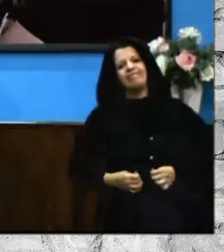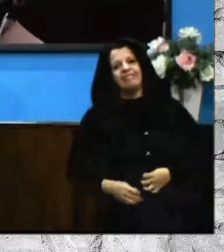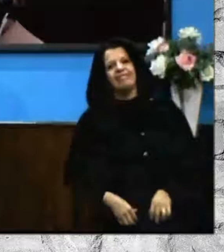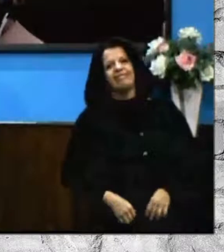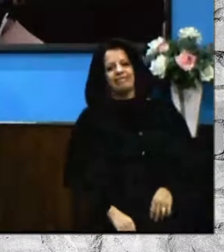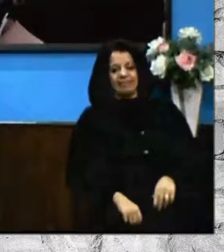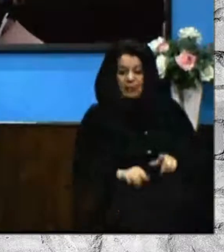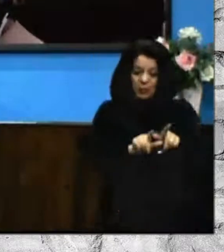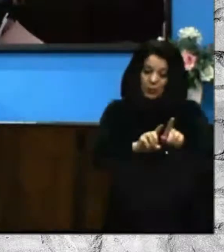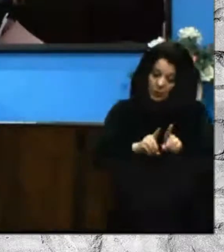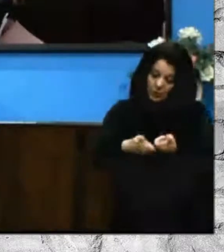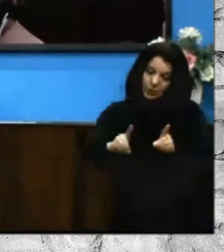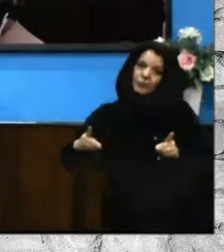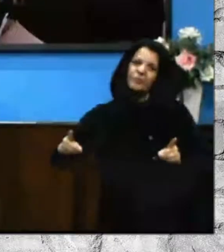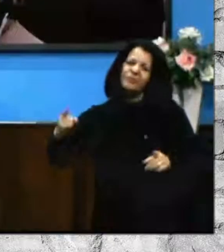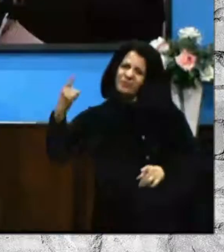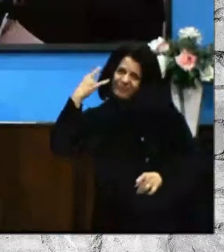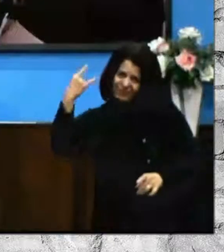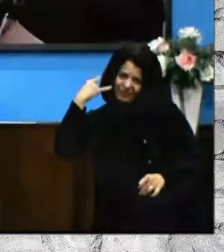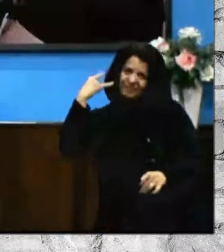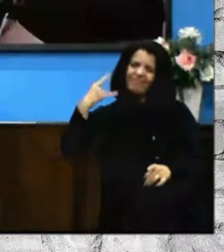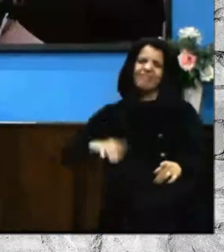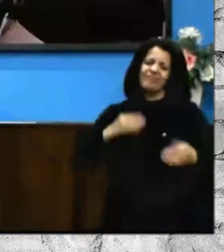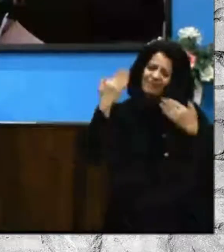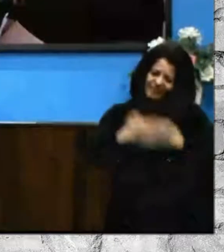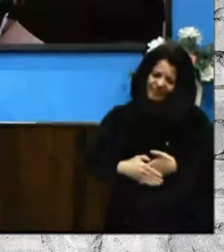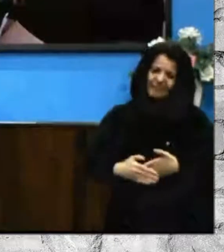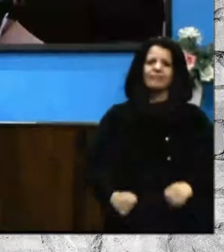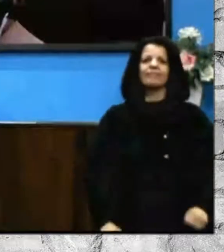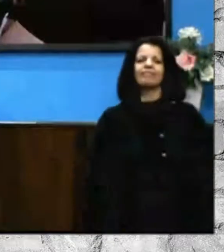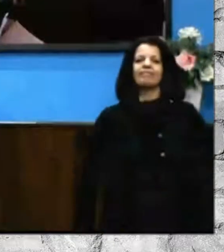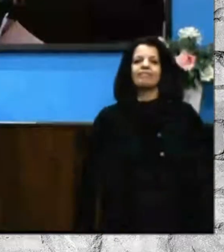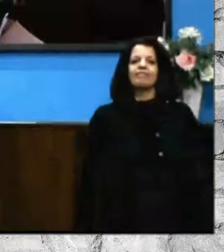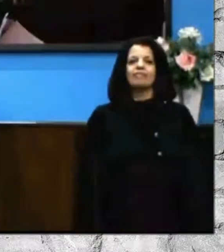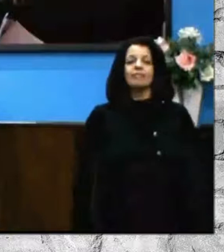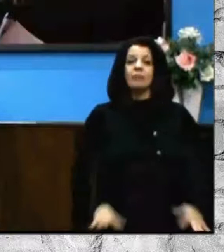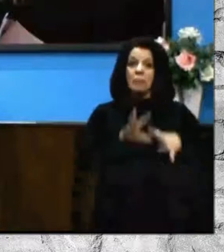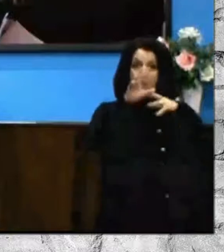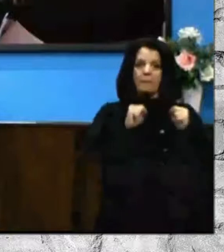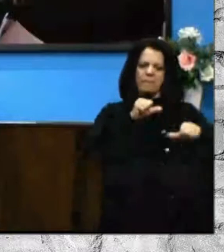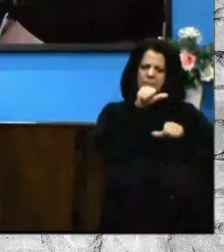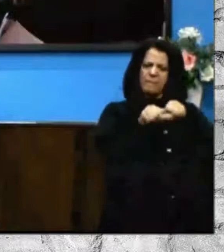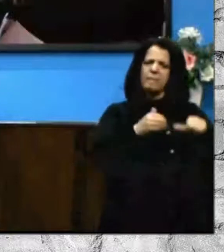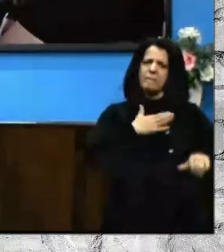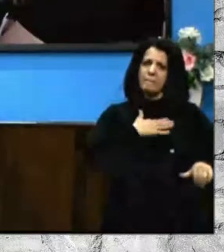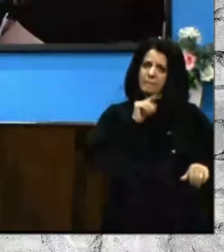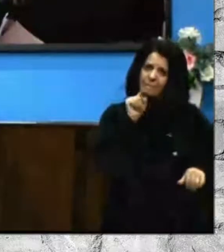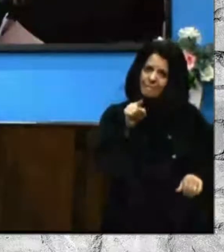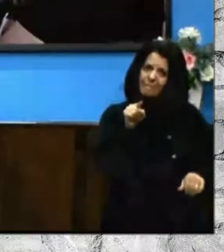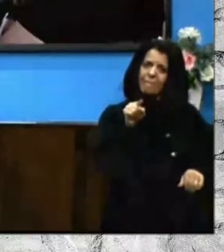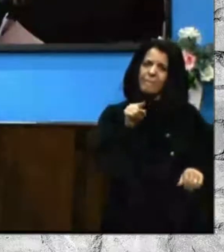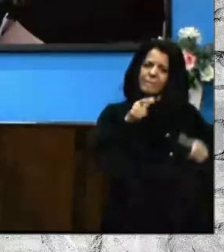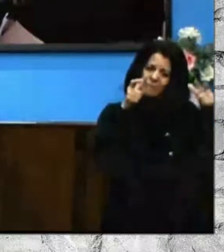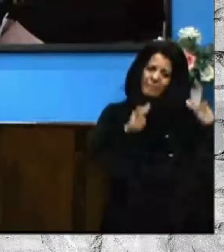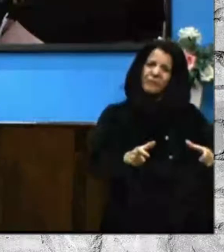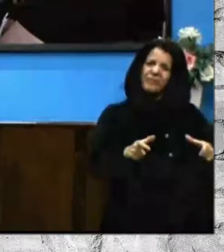O deserto da tentação, da provação, pode se tornar para mim e para você o